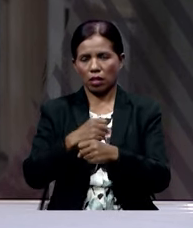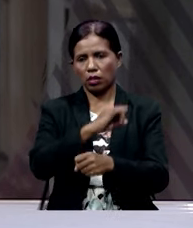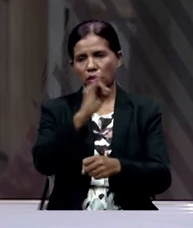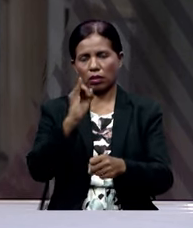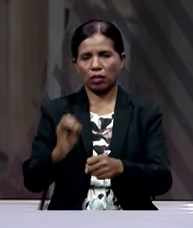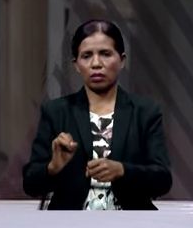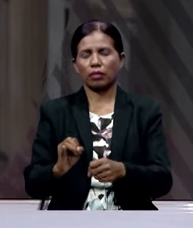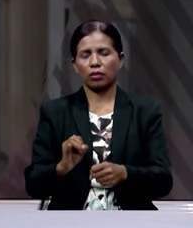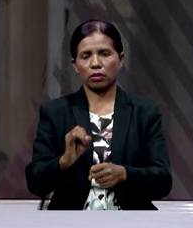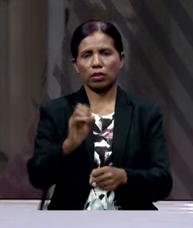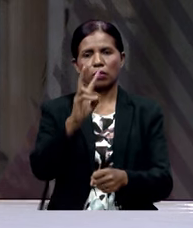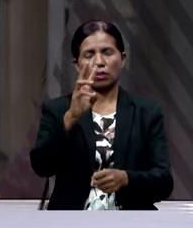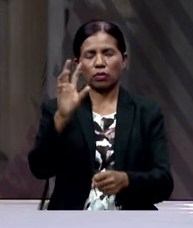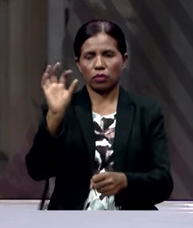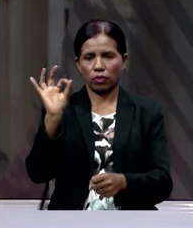loja.